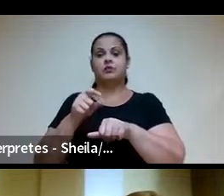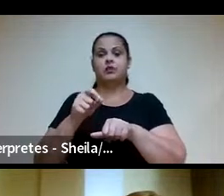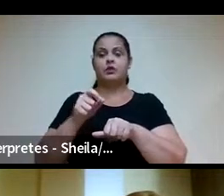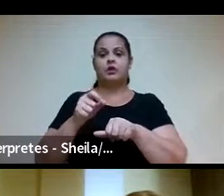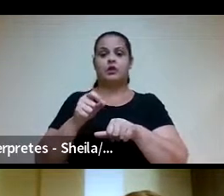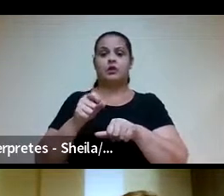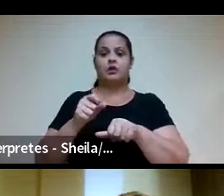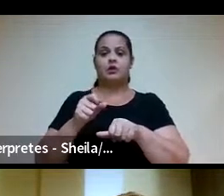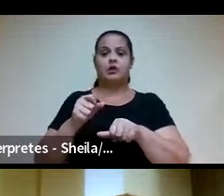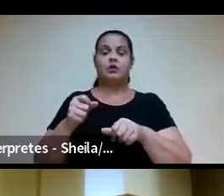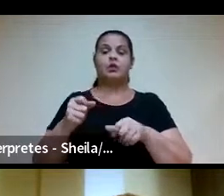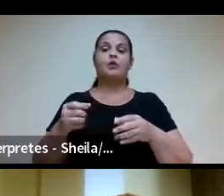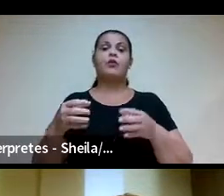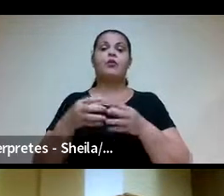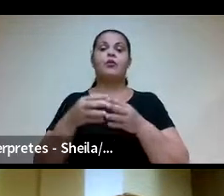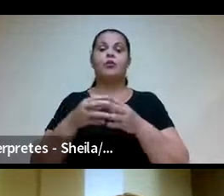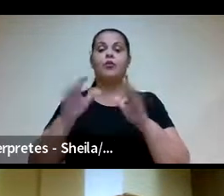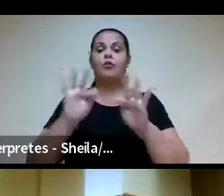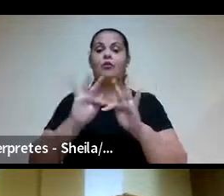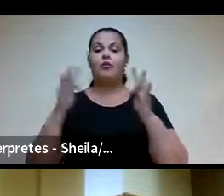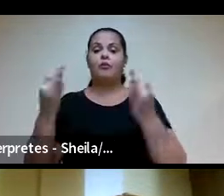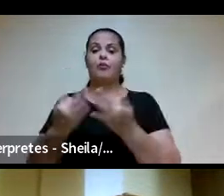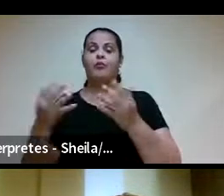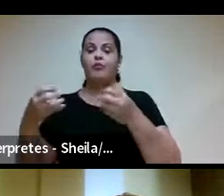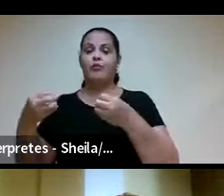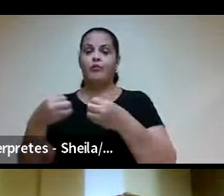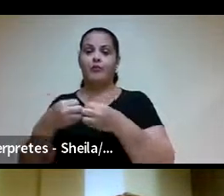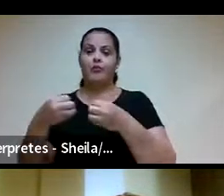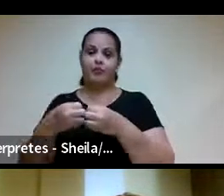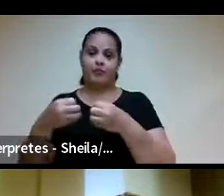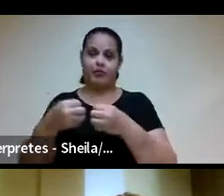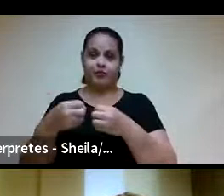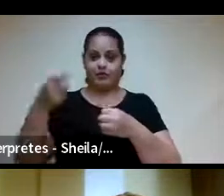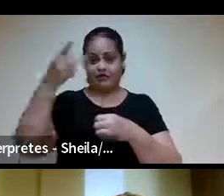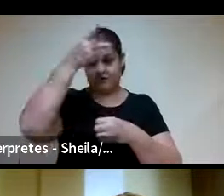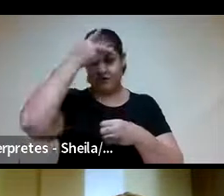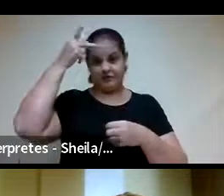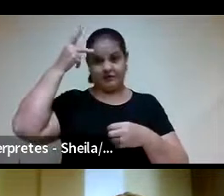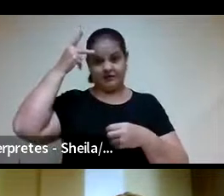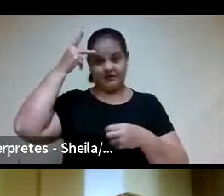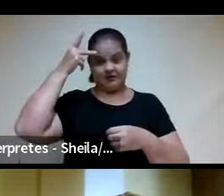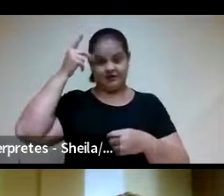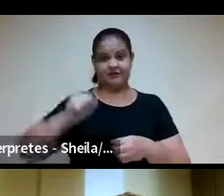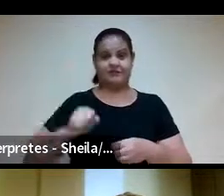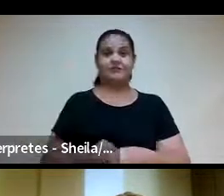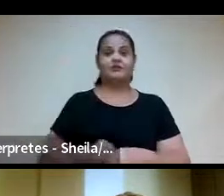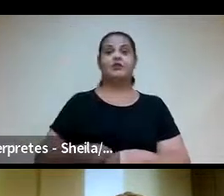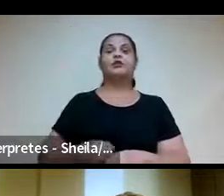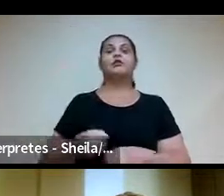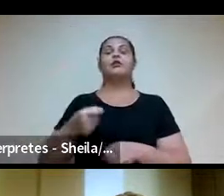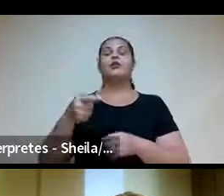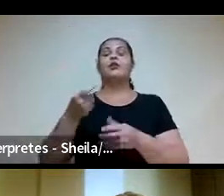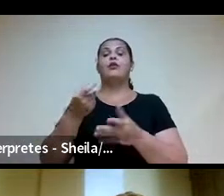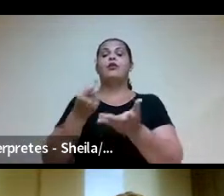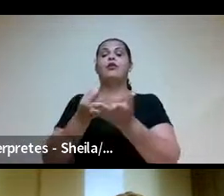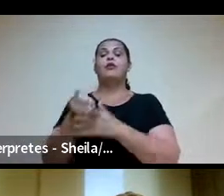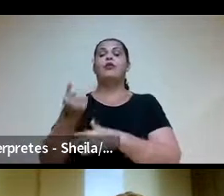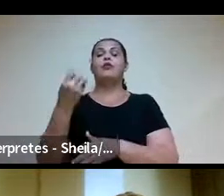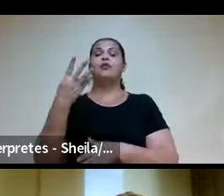aparente de terceiro grau dele, deu um valor de R$40, isso não foi dito, foi um valor de R$40 para uma